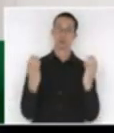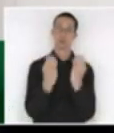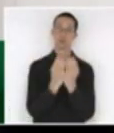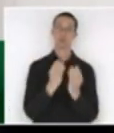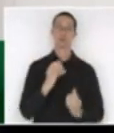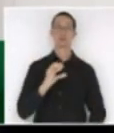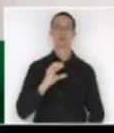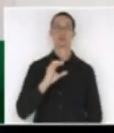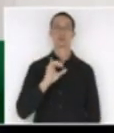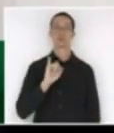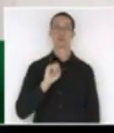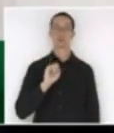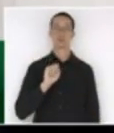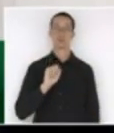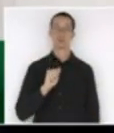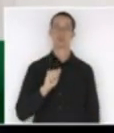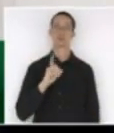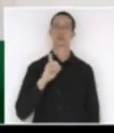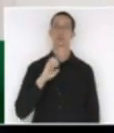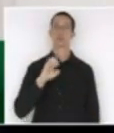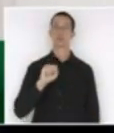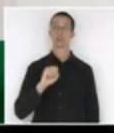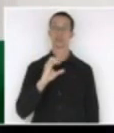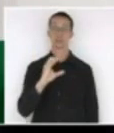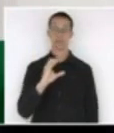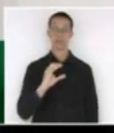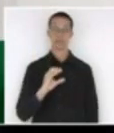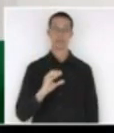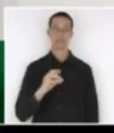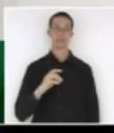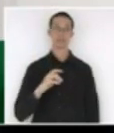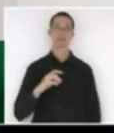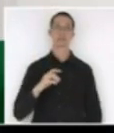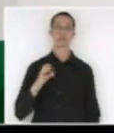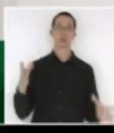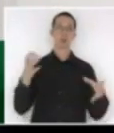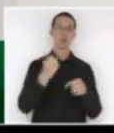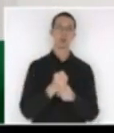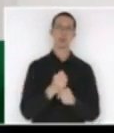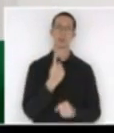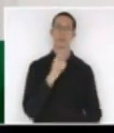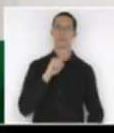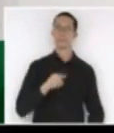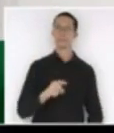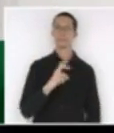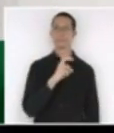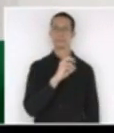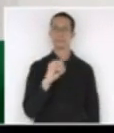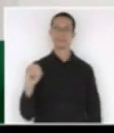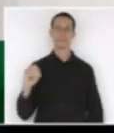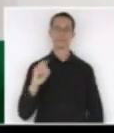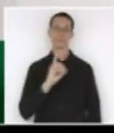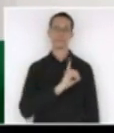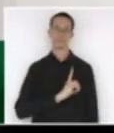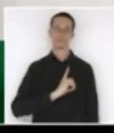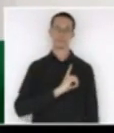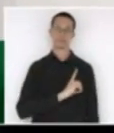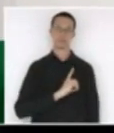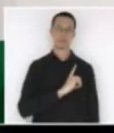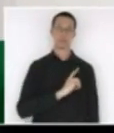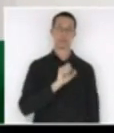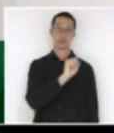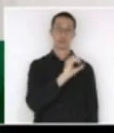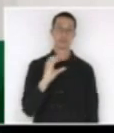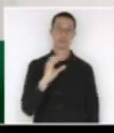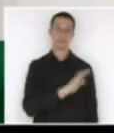mais de 1.500 delegados de todos os municípios de Santa Catarina, 295